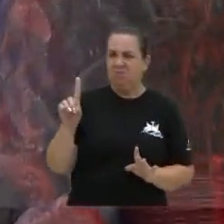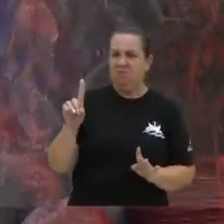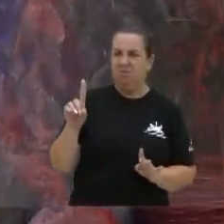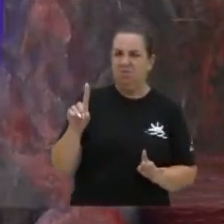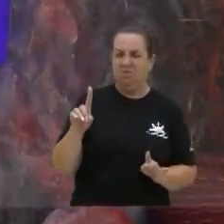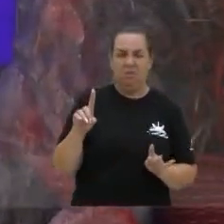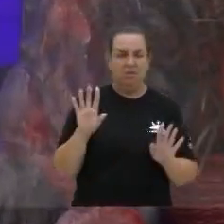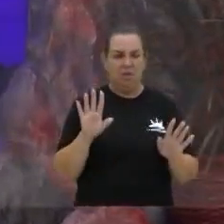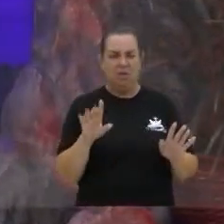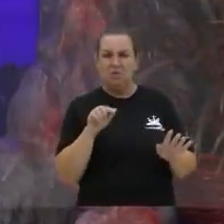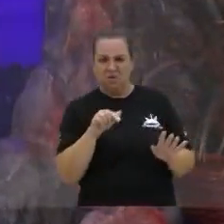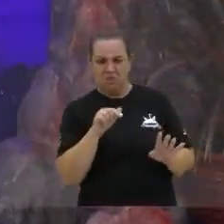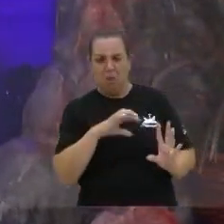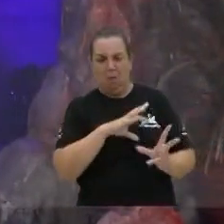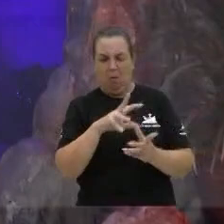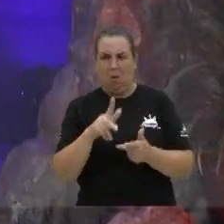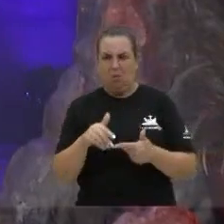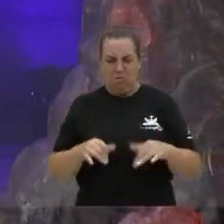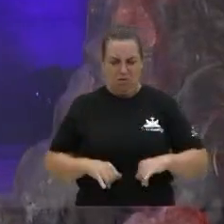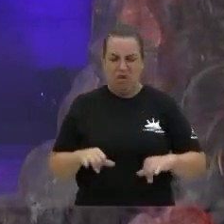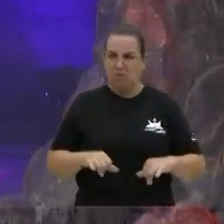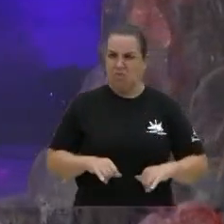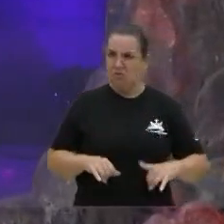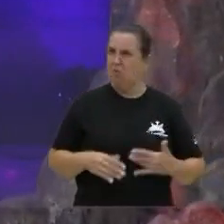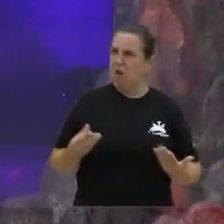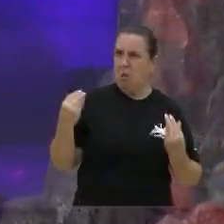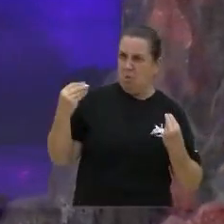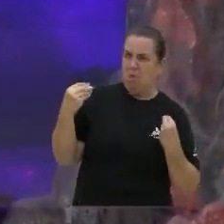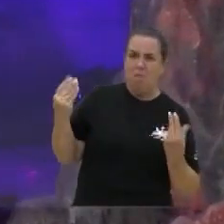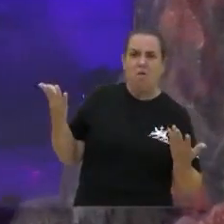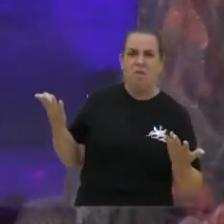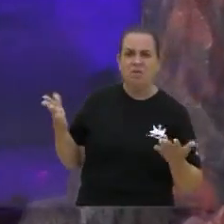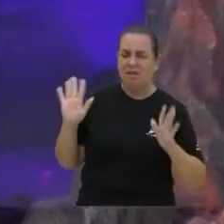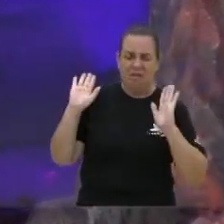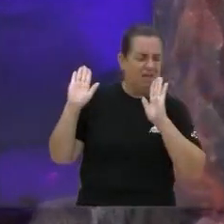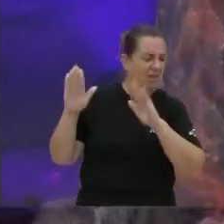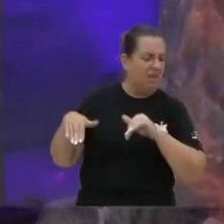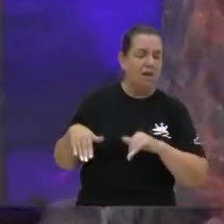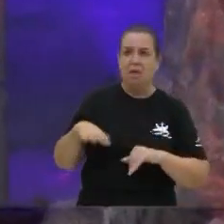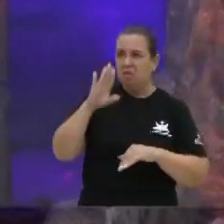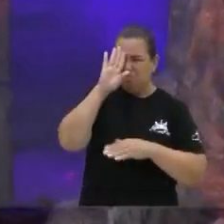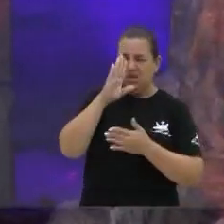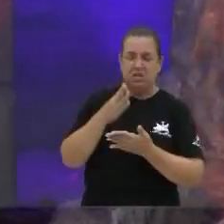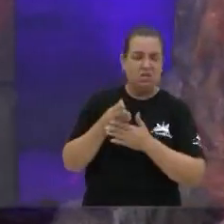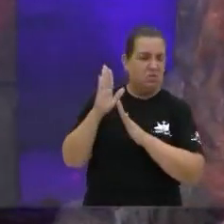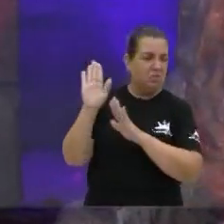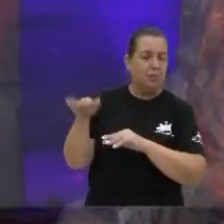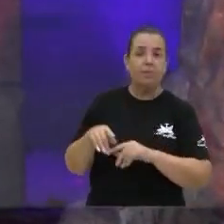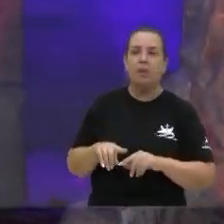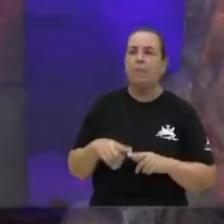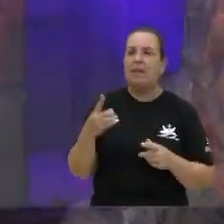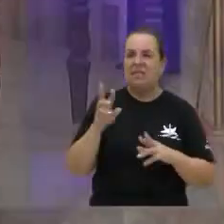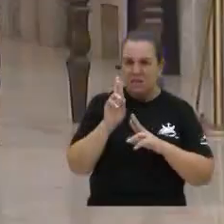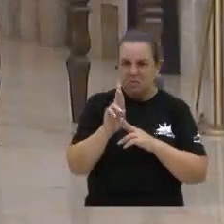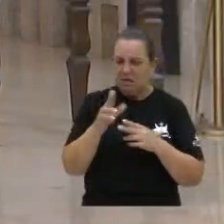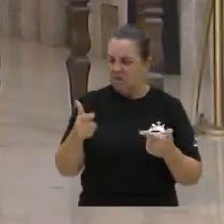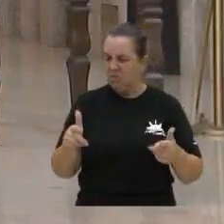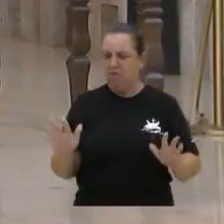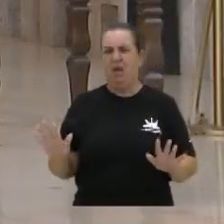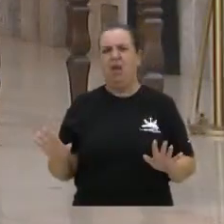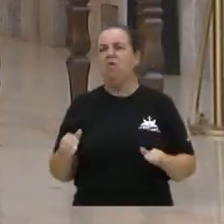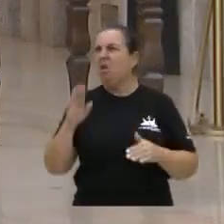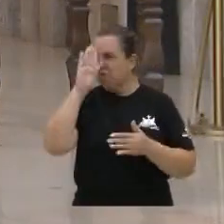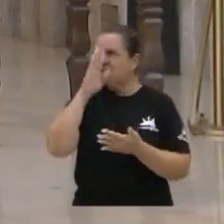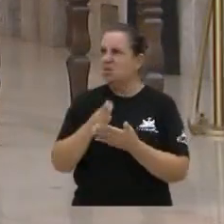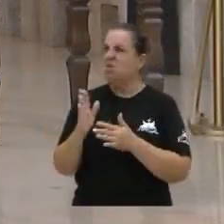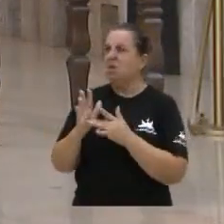está deixando a humanidade sem razão sofrer. Eu creio no Cristo, mas não tenho esperança. Eu creio no Cristo, mas